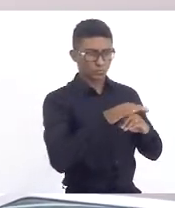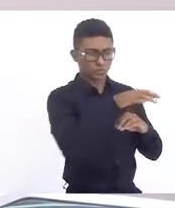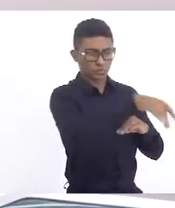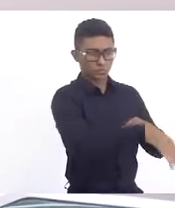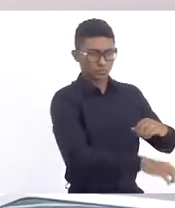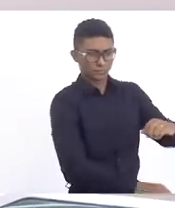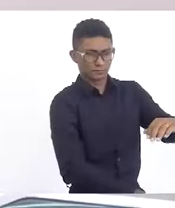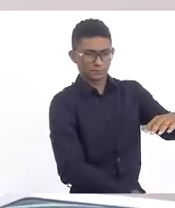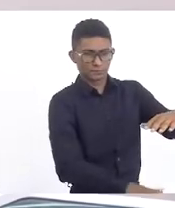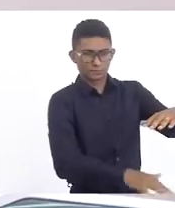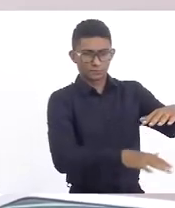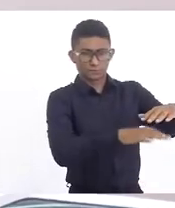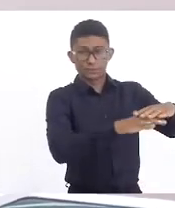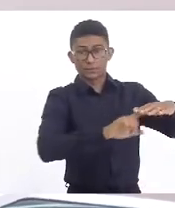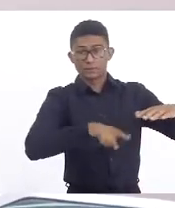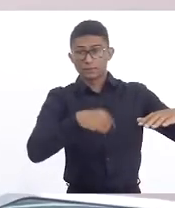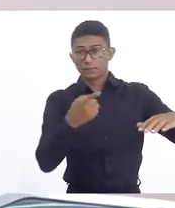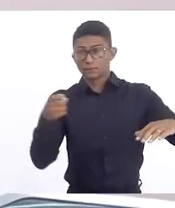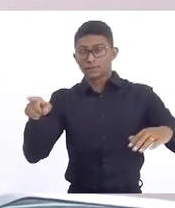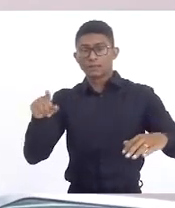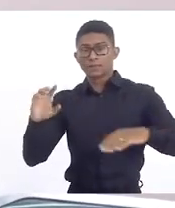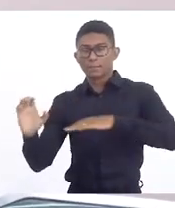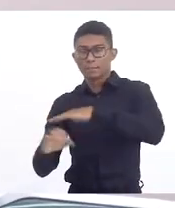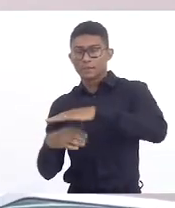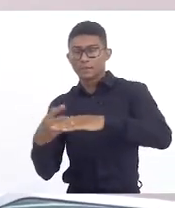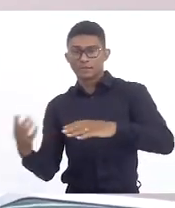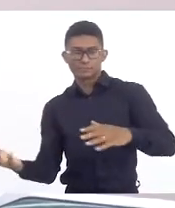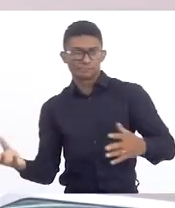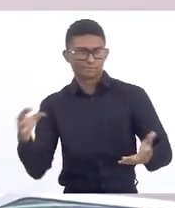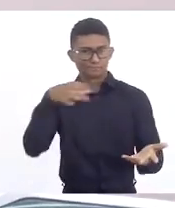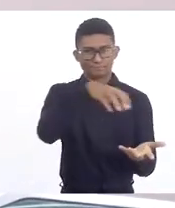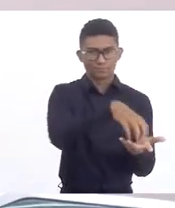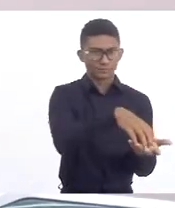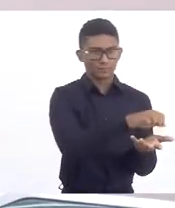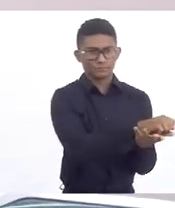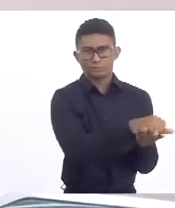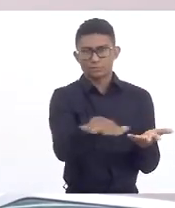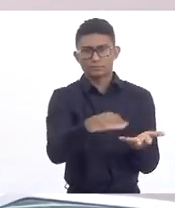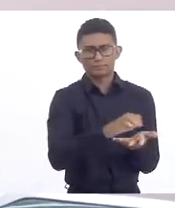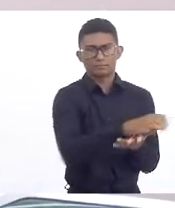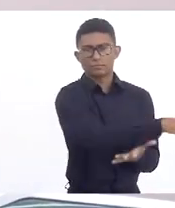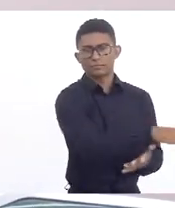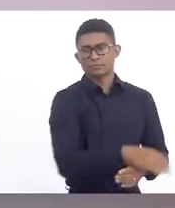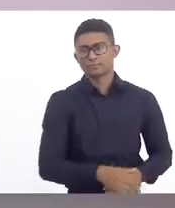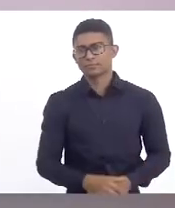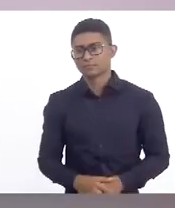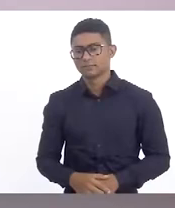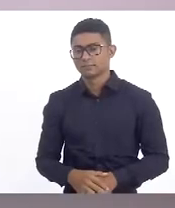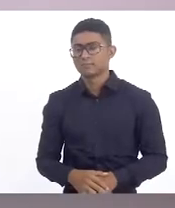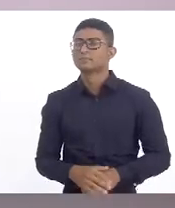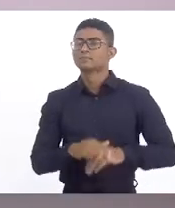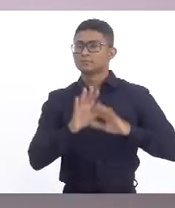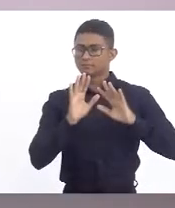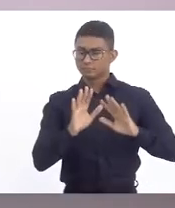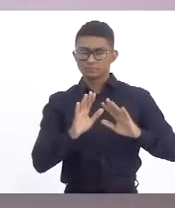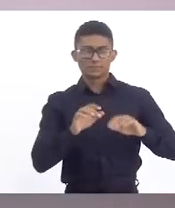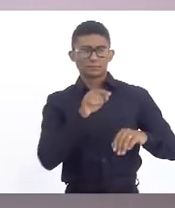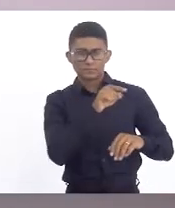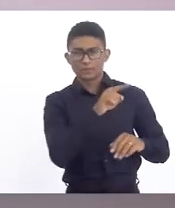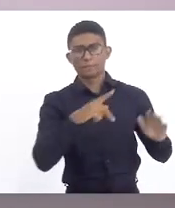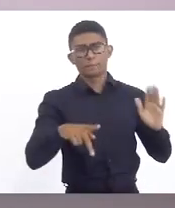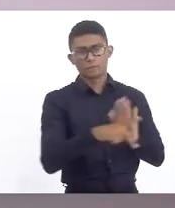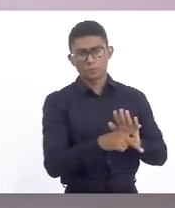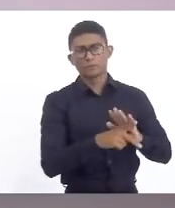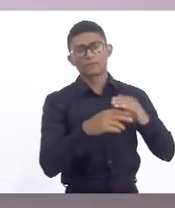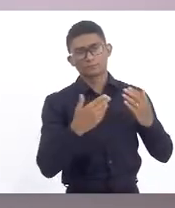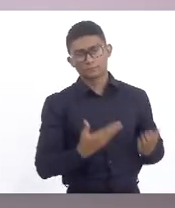já fez ali, não é isso? De o quê? Essa terraplenagem do reservatório, isso. Mas isso aí vai ficar com a CEDAE, isso é patrimônio da companhia. Tá. Olha